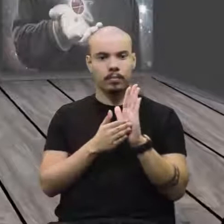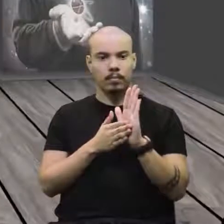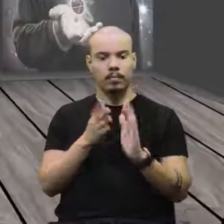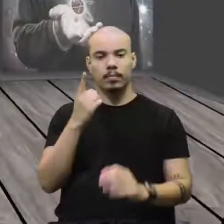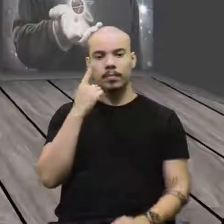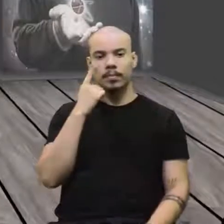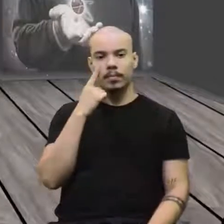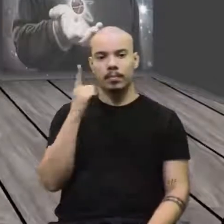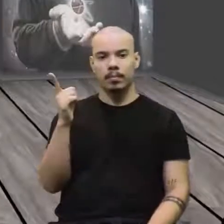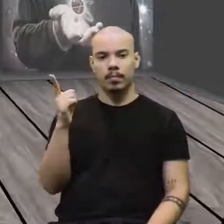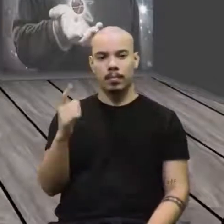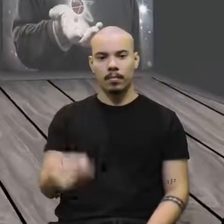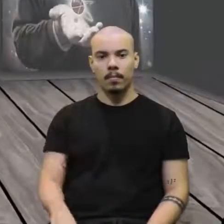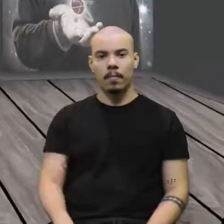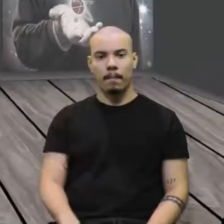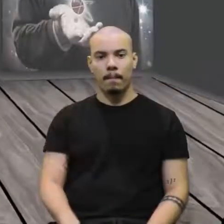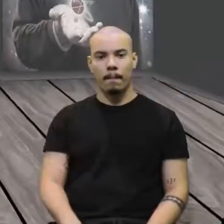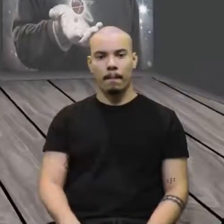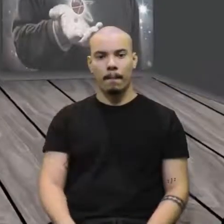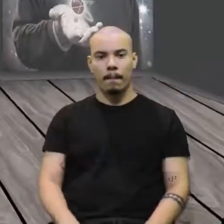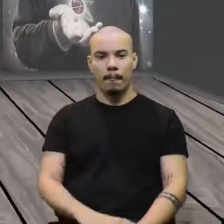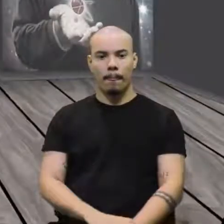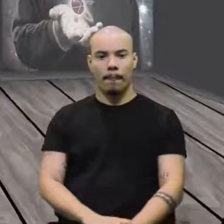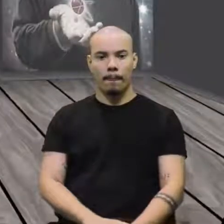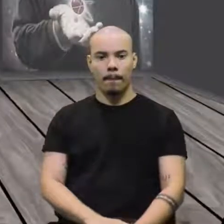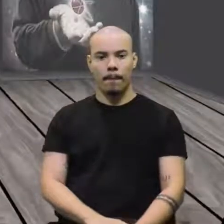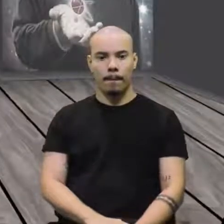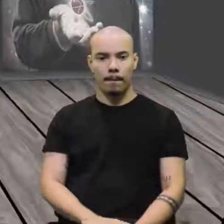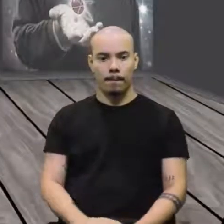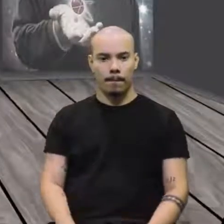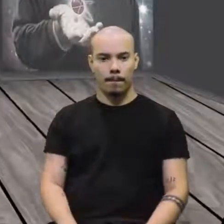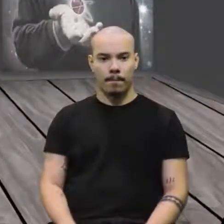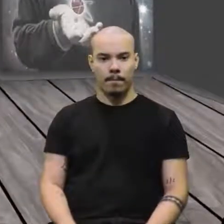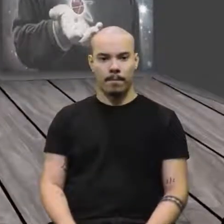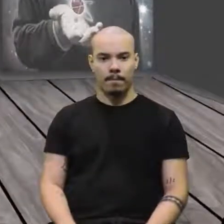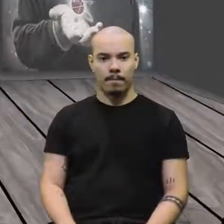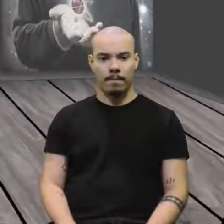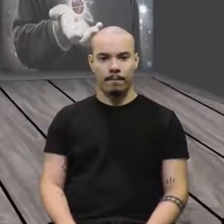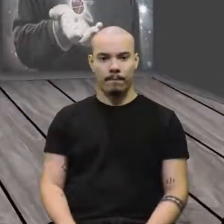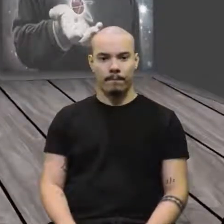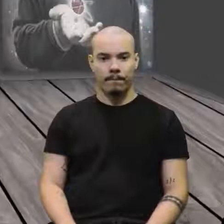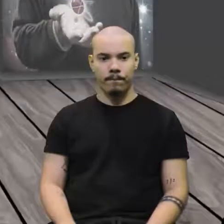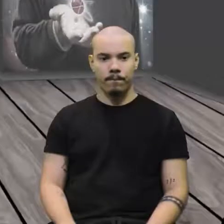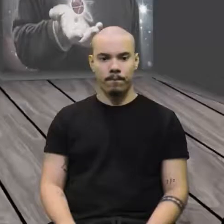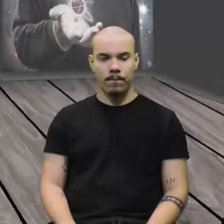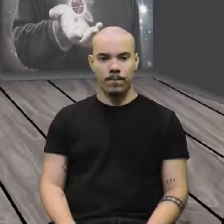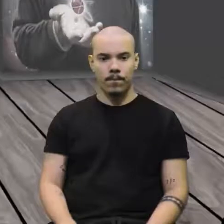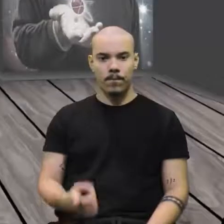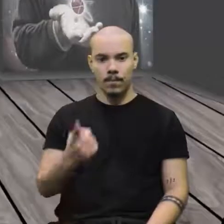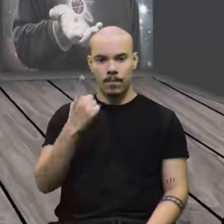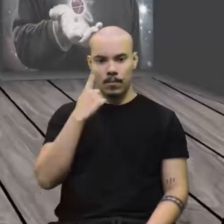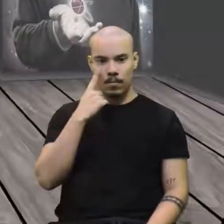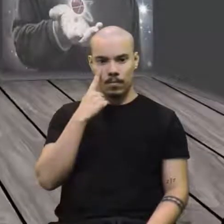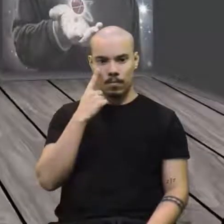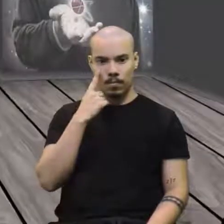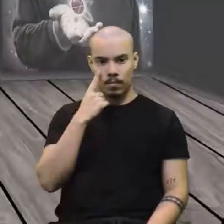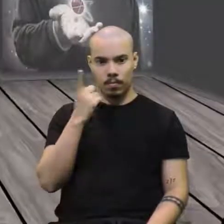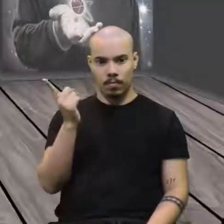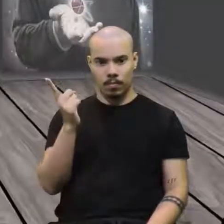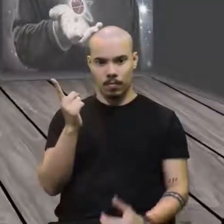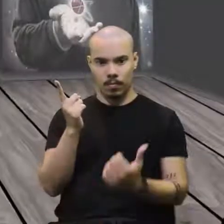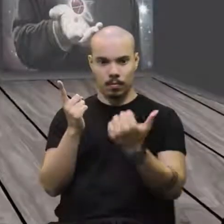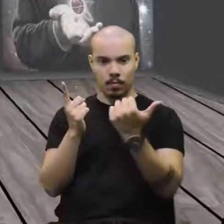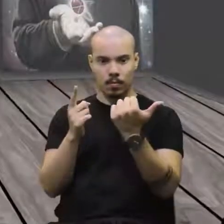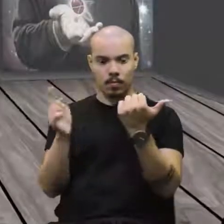isso, regra da mão direita. Essa parte aqui é a mão direita, pode ser. Essa parte aqui é sempre norte e daqui é sul.